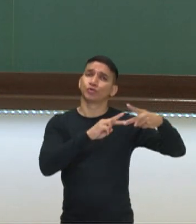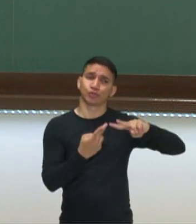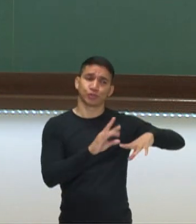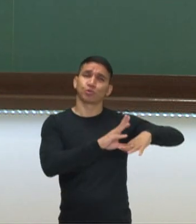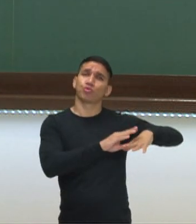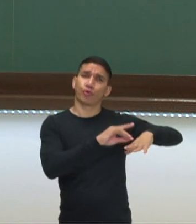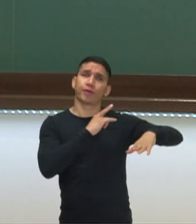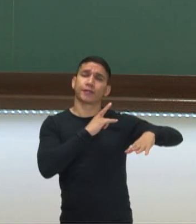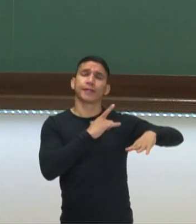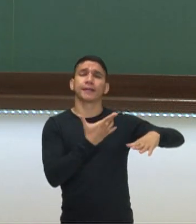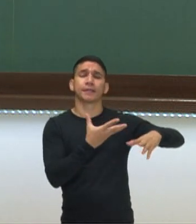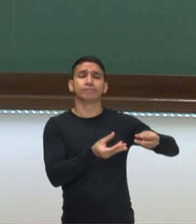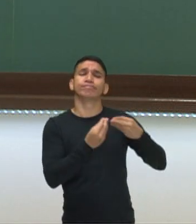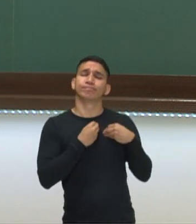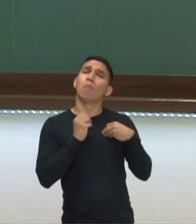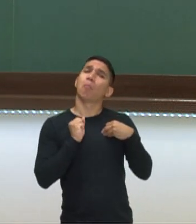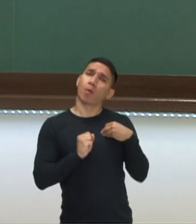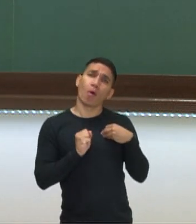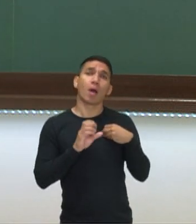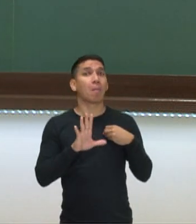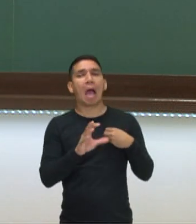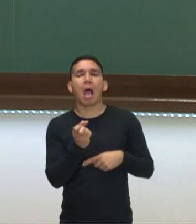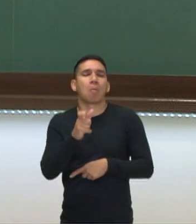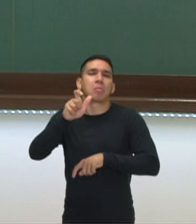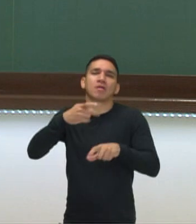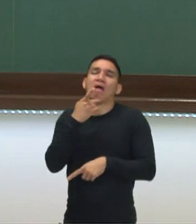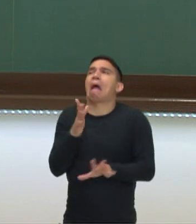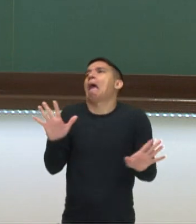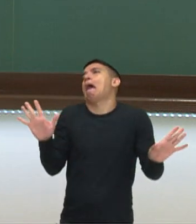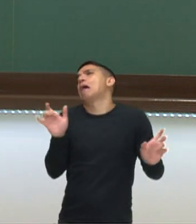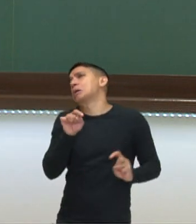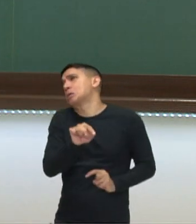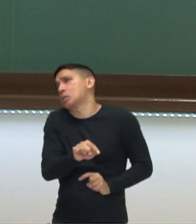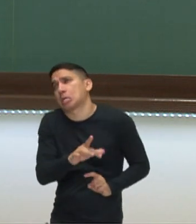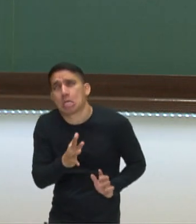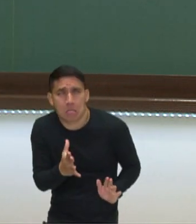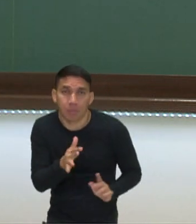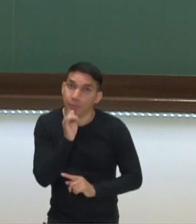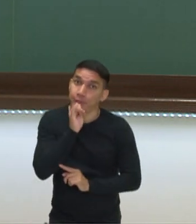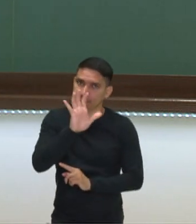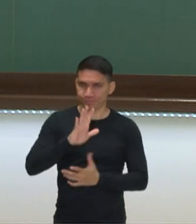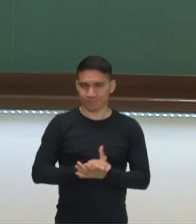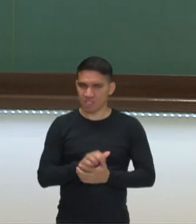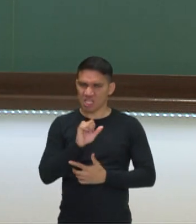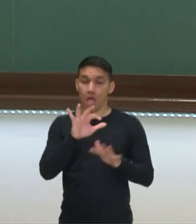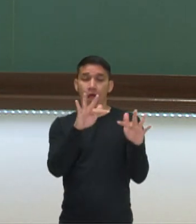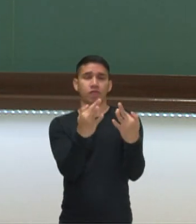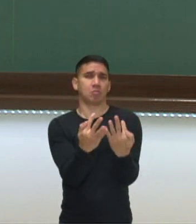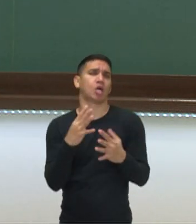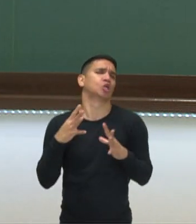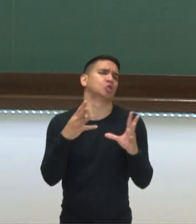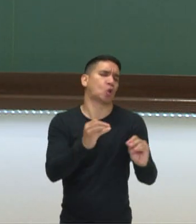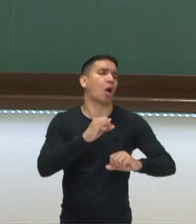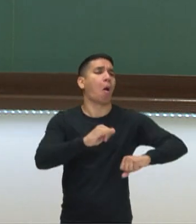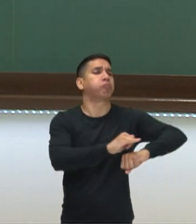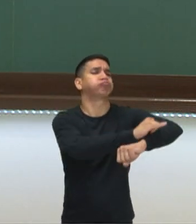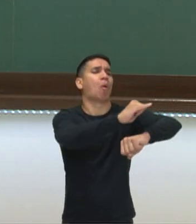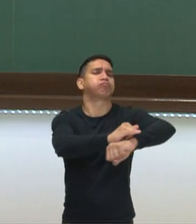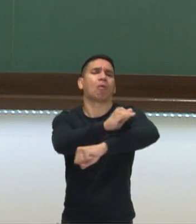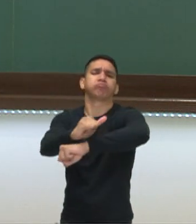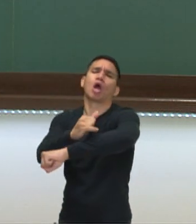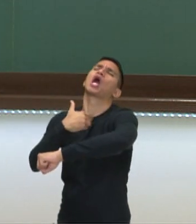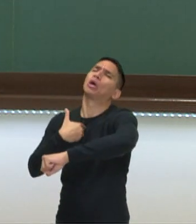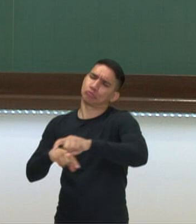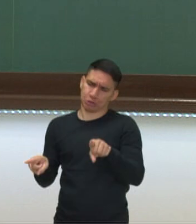doenças. Só que tem pessoas que usam isso como uma desculpa. Por exemplo, na família todo mundo é obeso, então